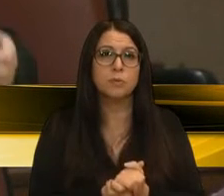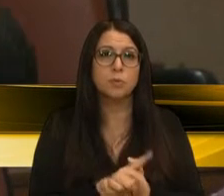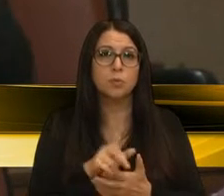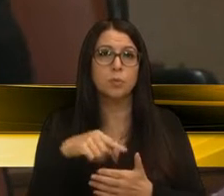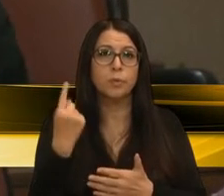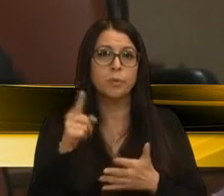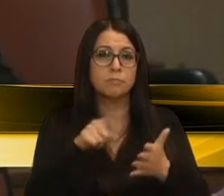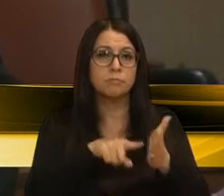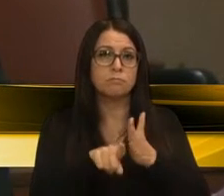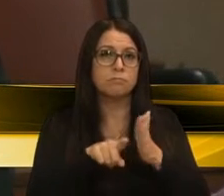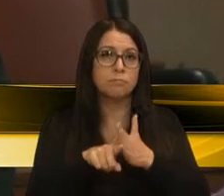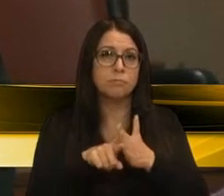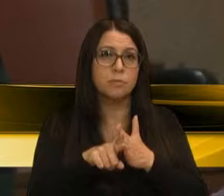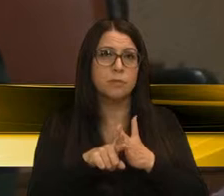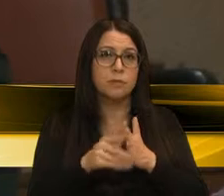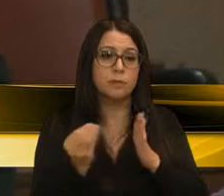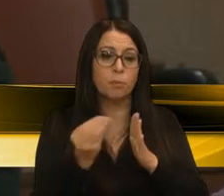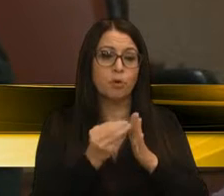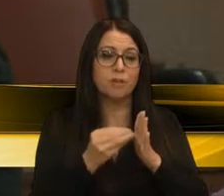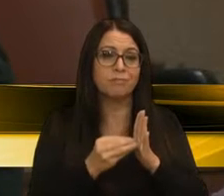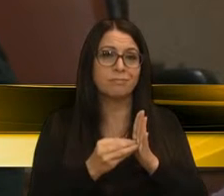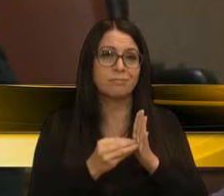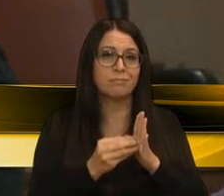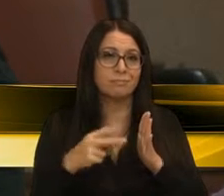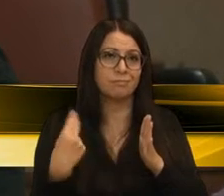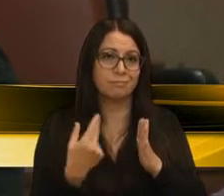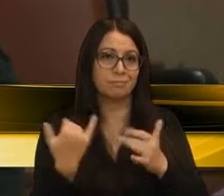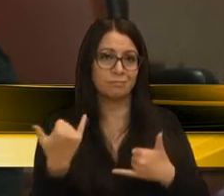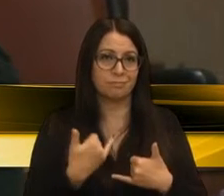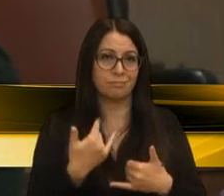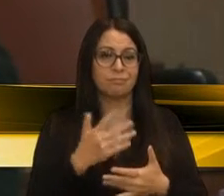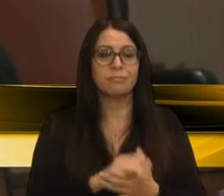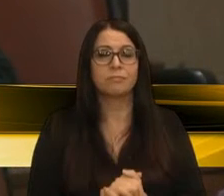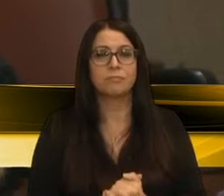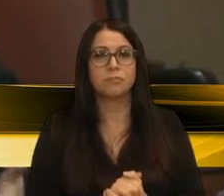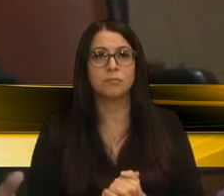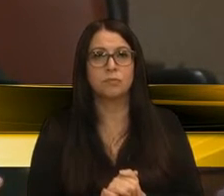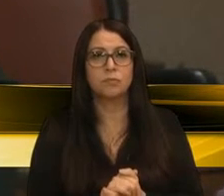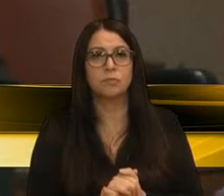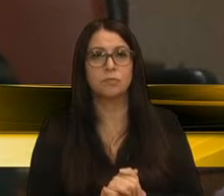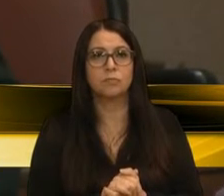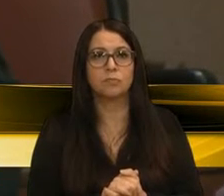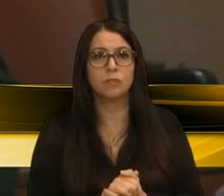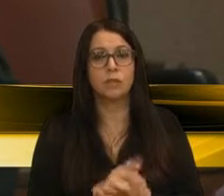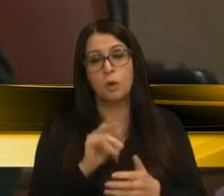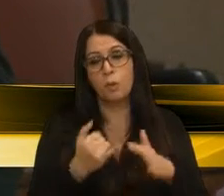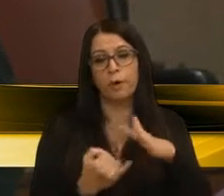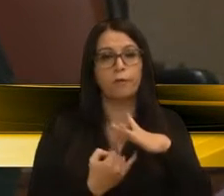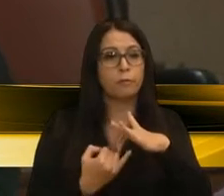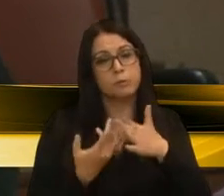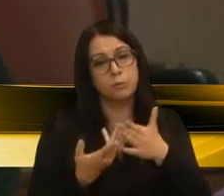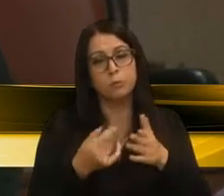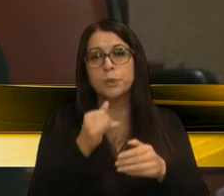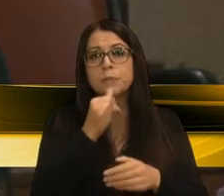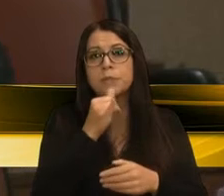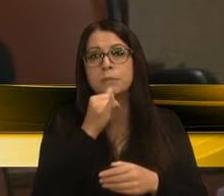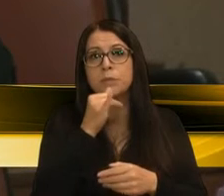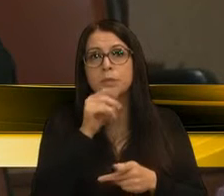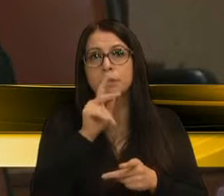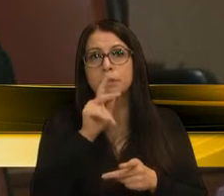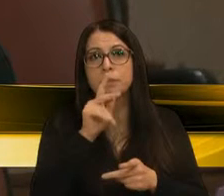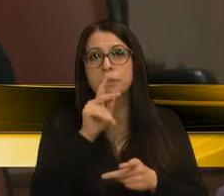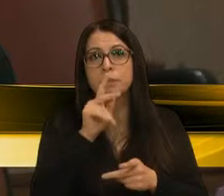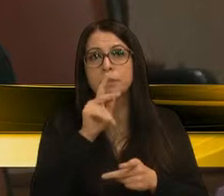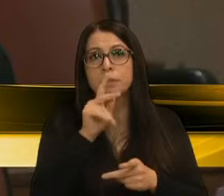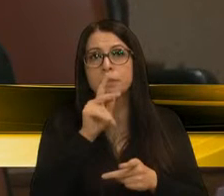outras questões vêm sendo colocadas para nós, né? Informalmente. Por exemplo, que o pessoal do